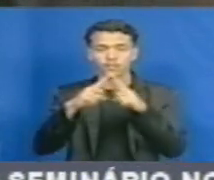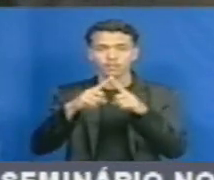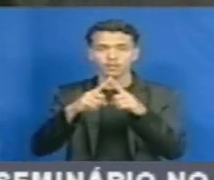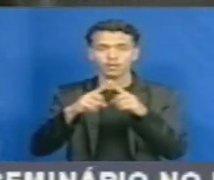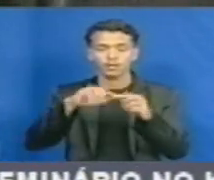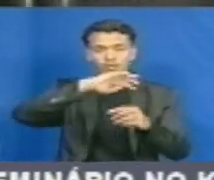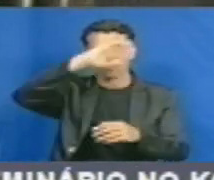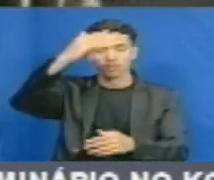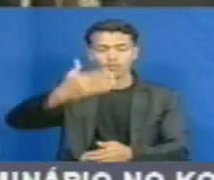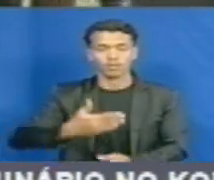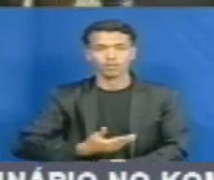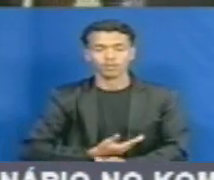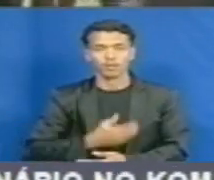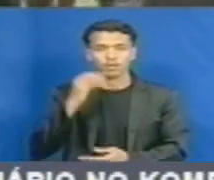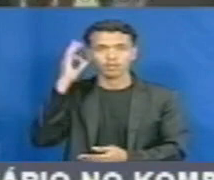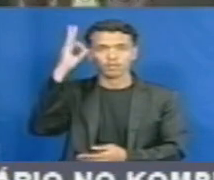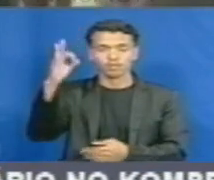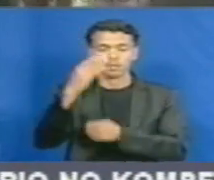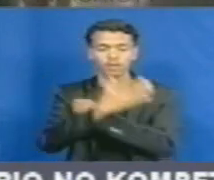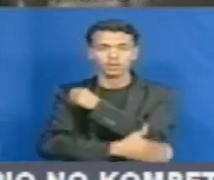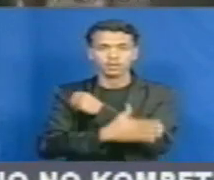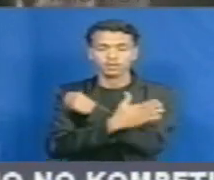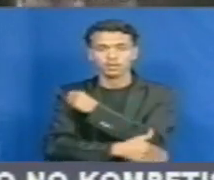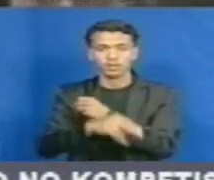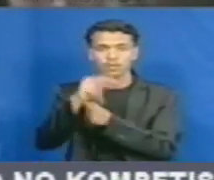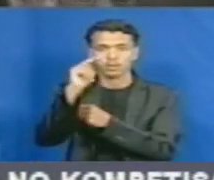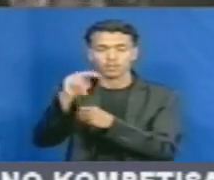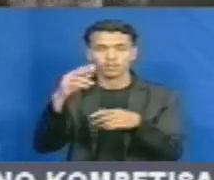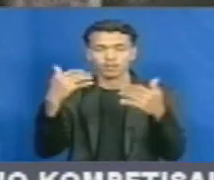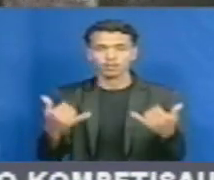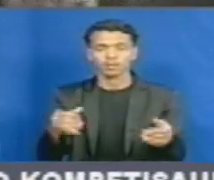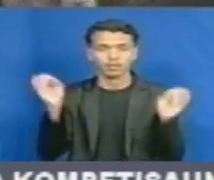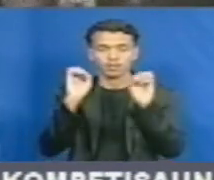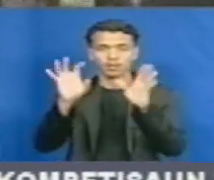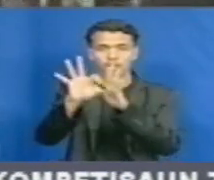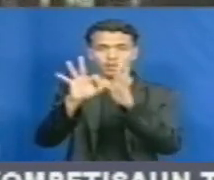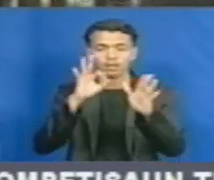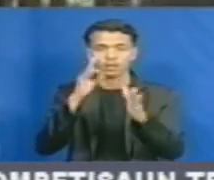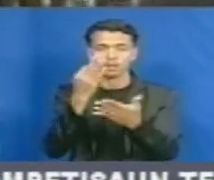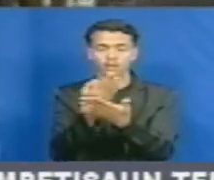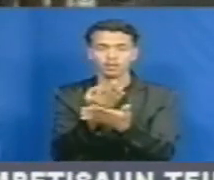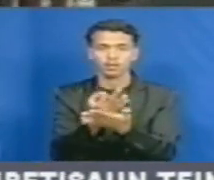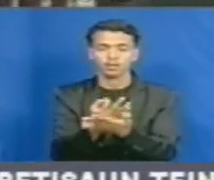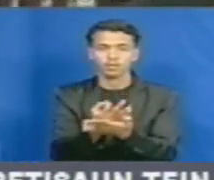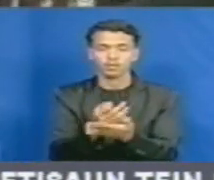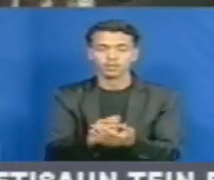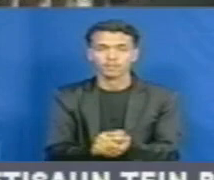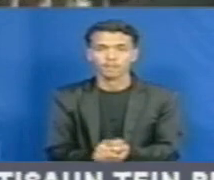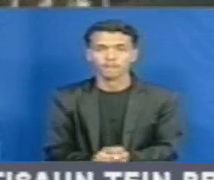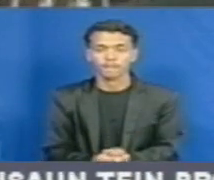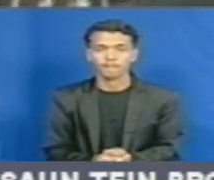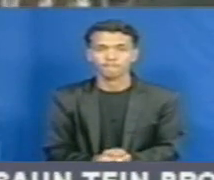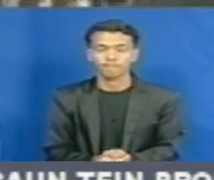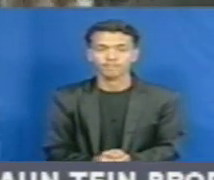oanga itania oanga itania futuro na sau ninia ne be maka agora dada ku lahetang subsidio ga lahetang sasang ida ne be maka